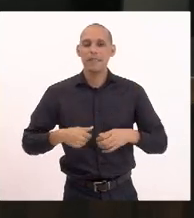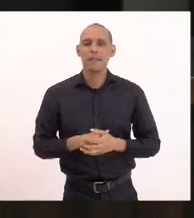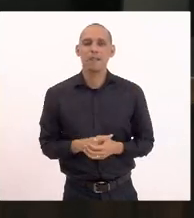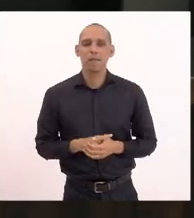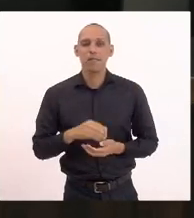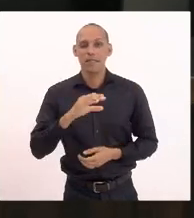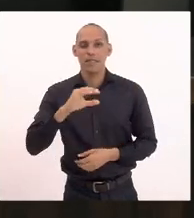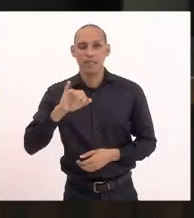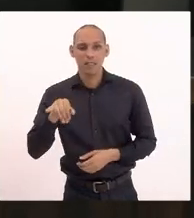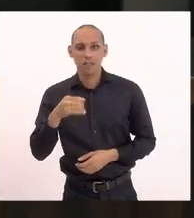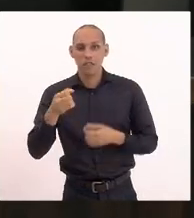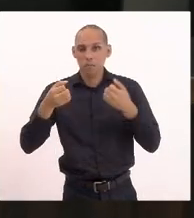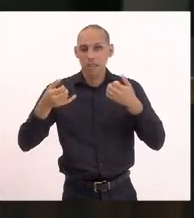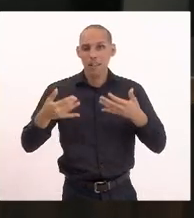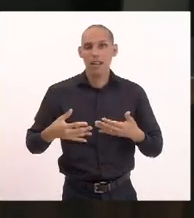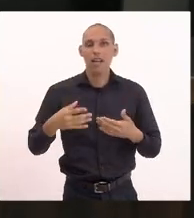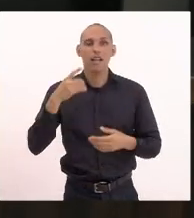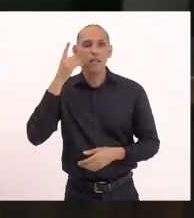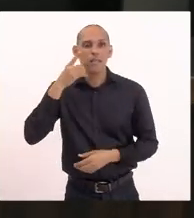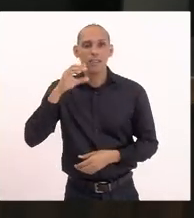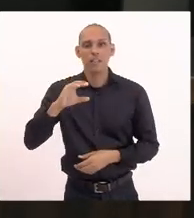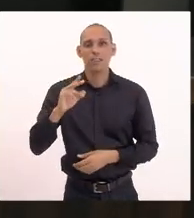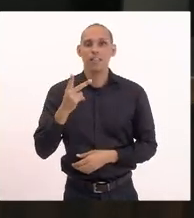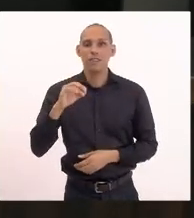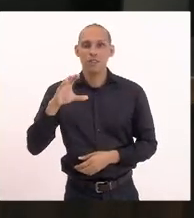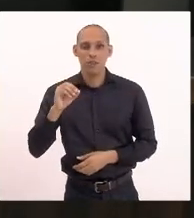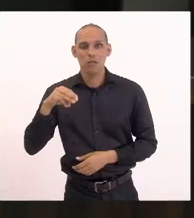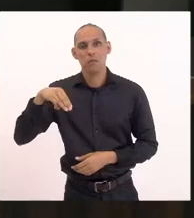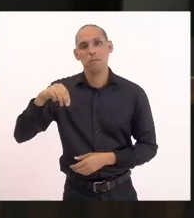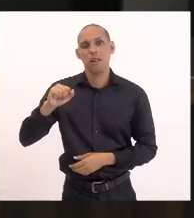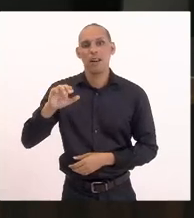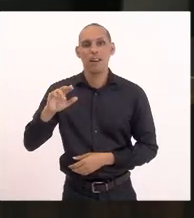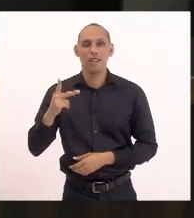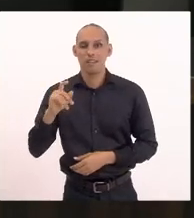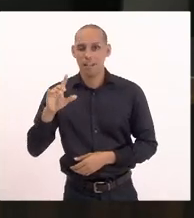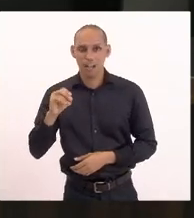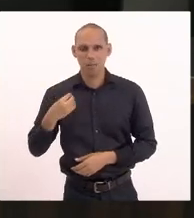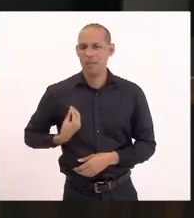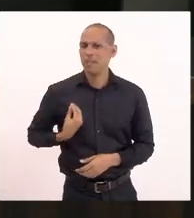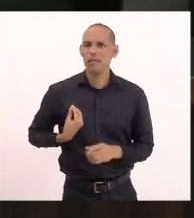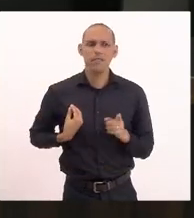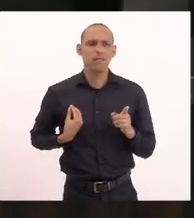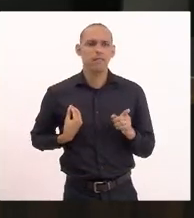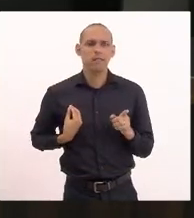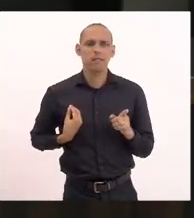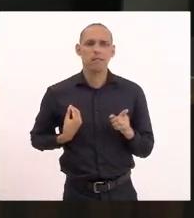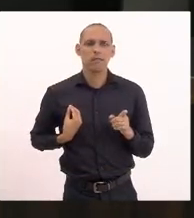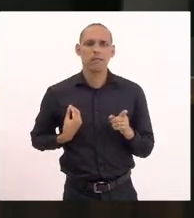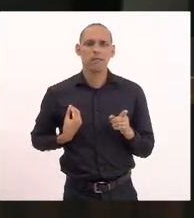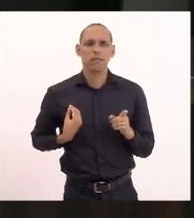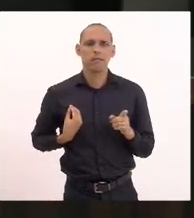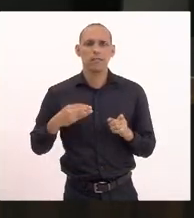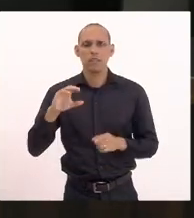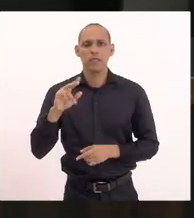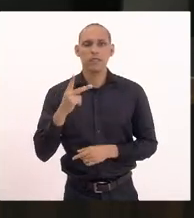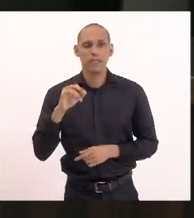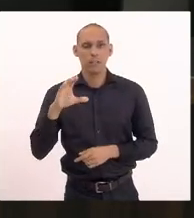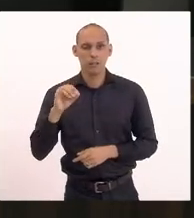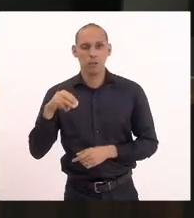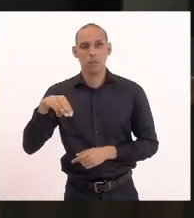e Justiça, deputado Chico Machado. Está na área ainda? Deputado Chico